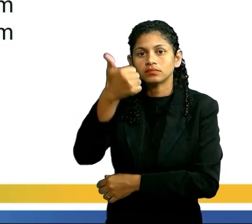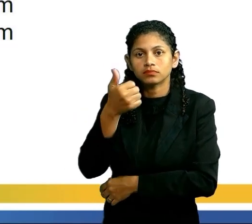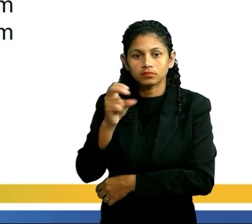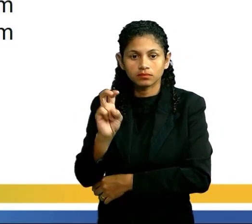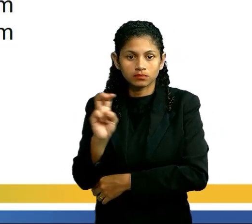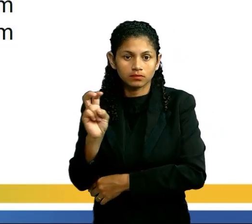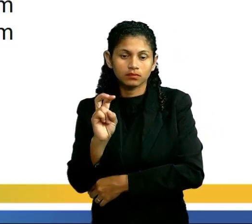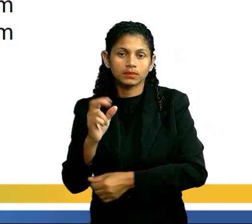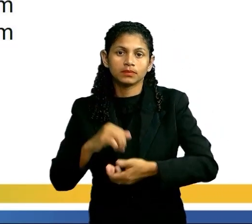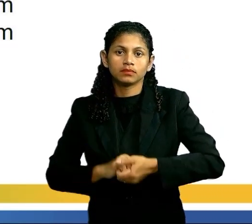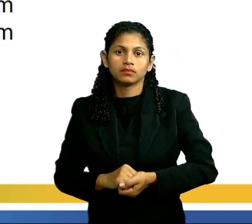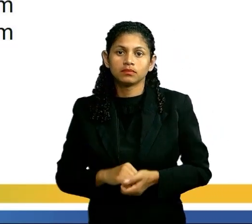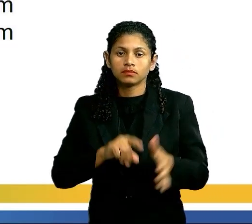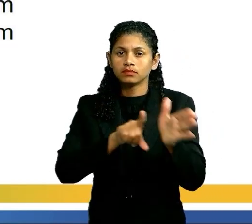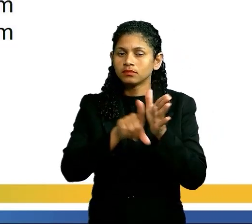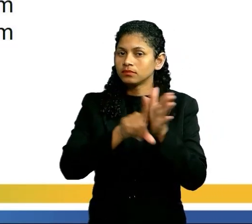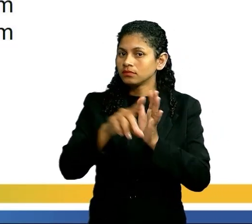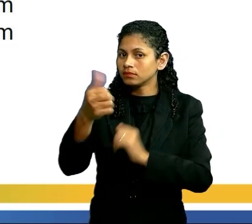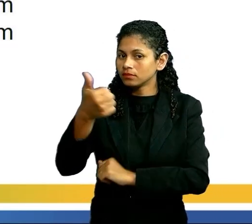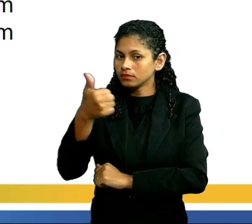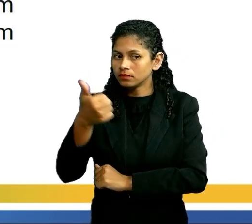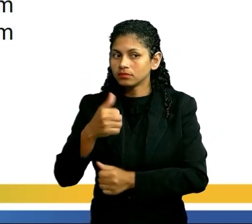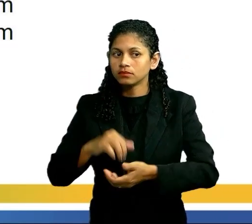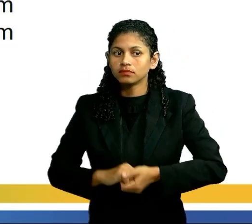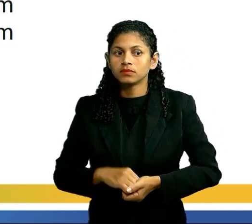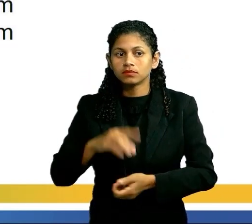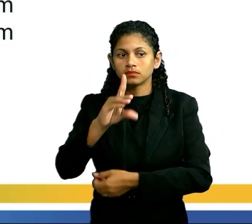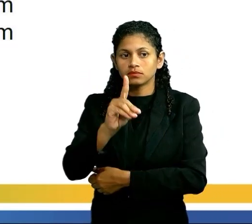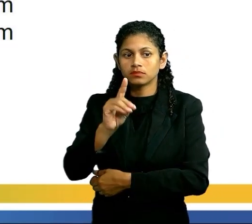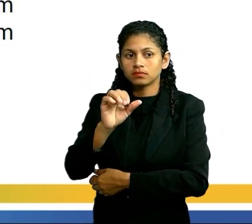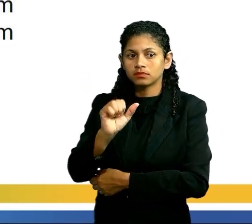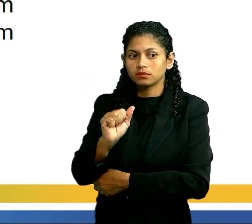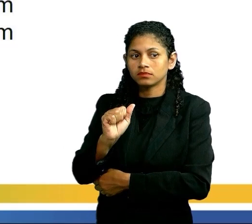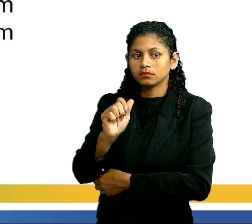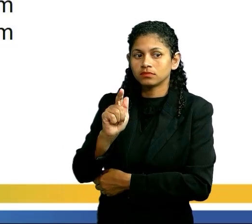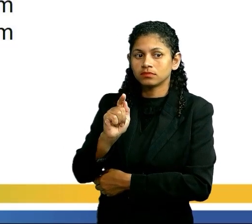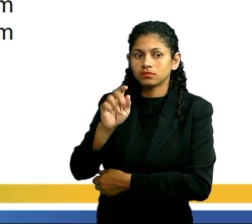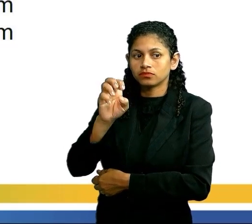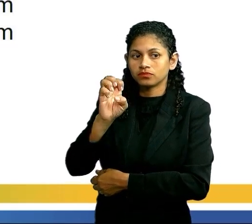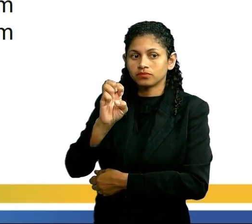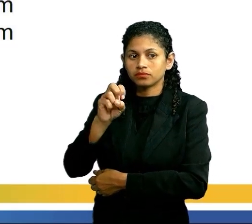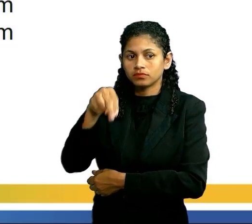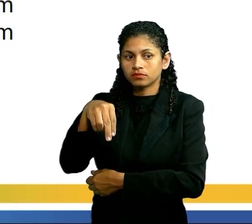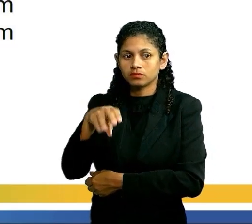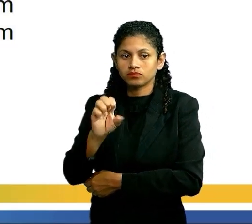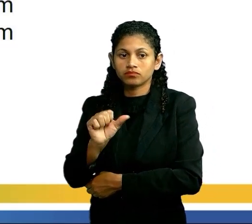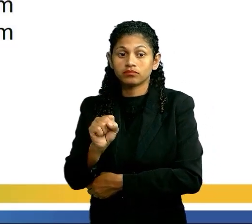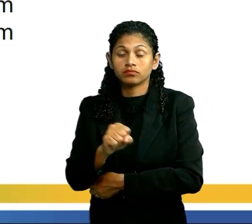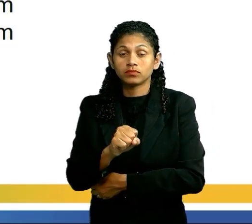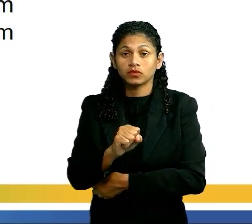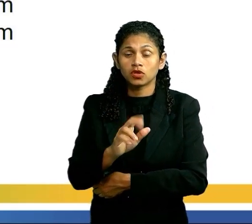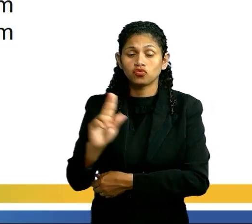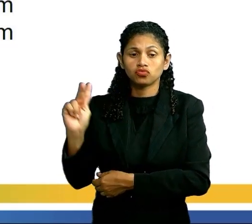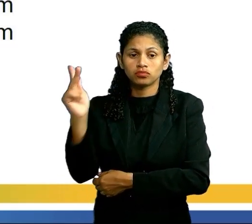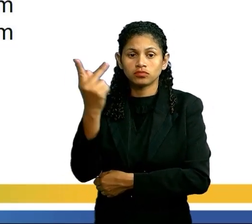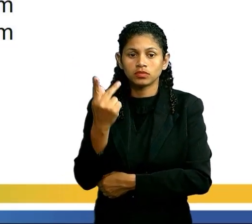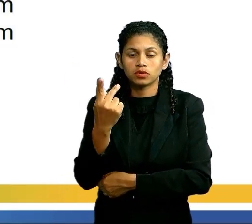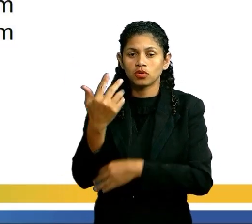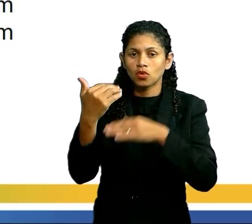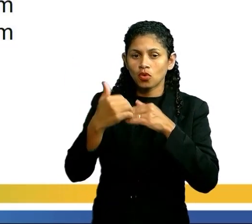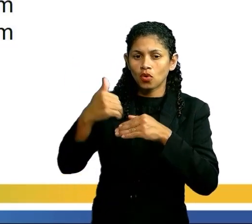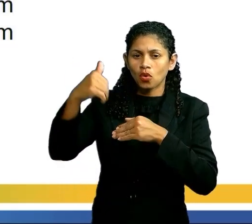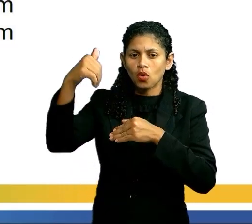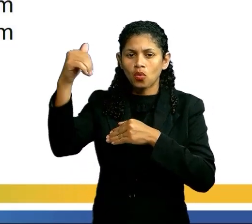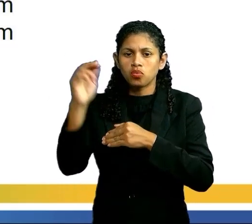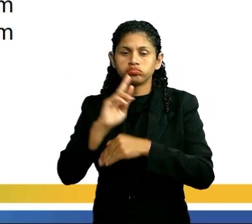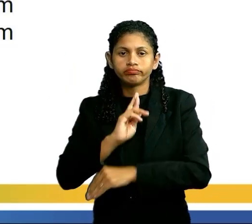11. A diagênese dos hidrocarbonetos é o resultado da transformação por aumento de pressão